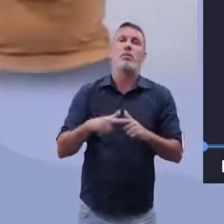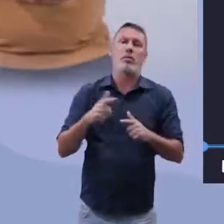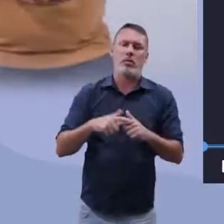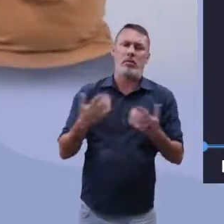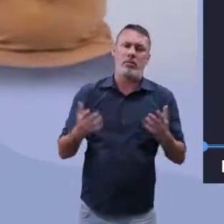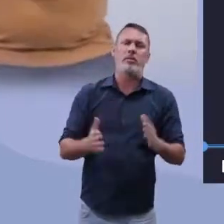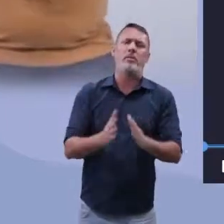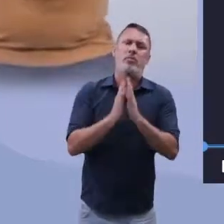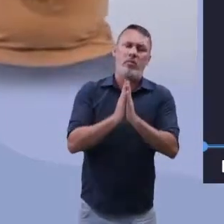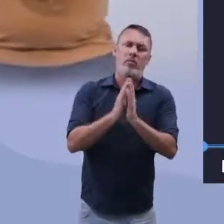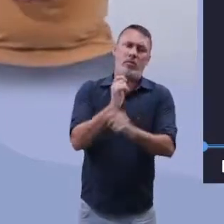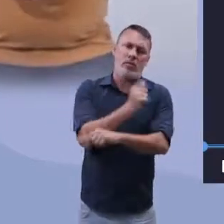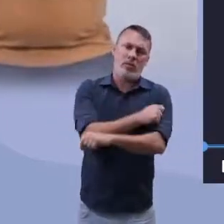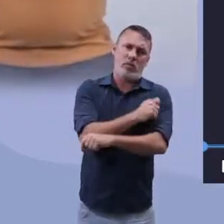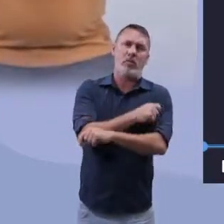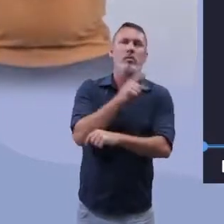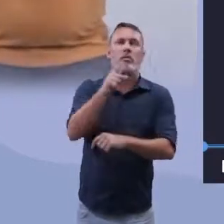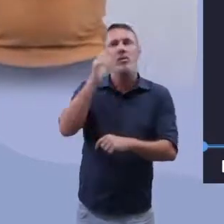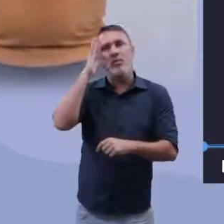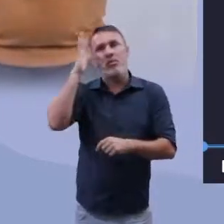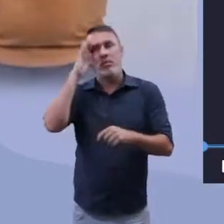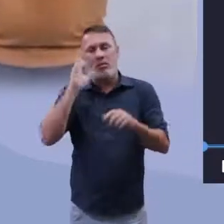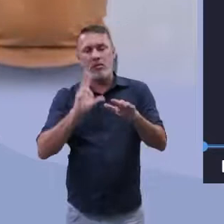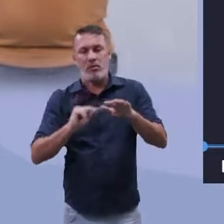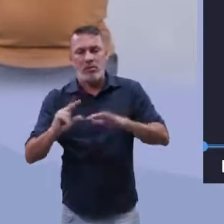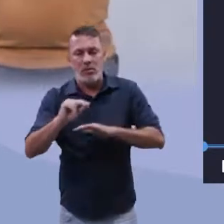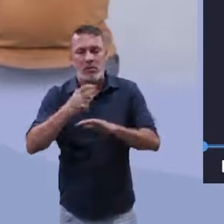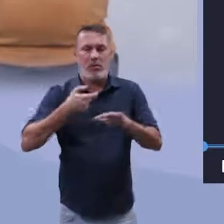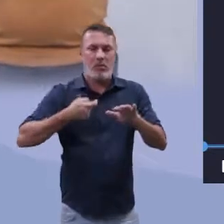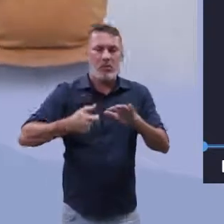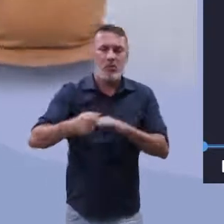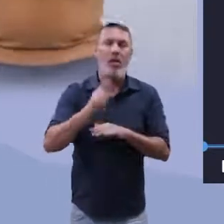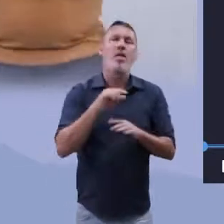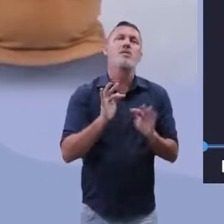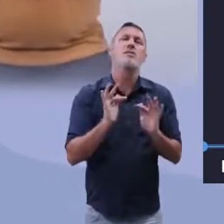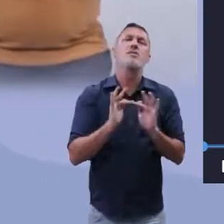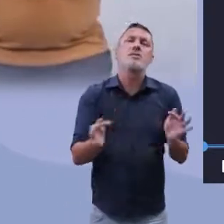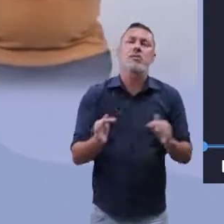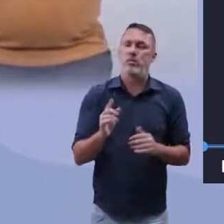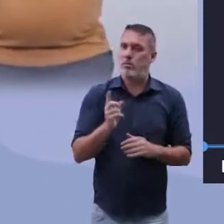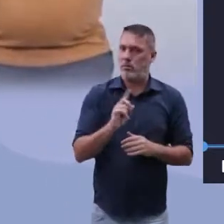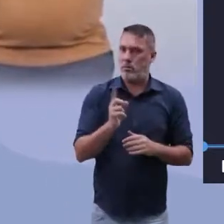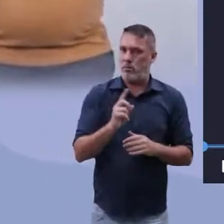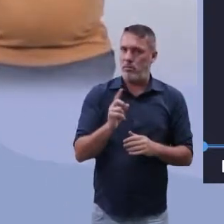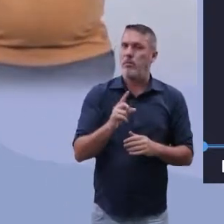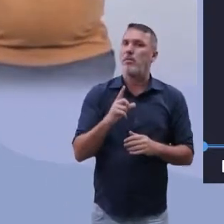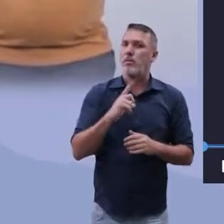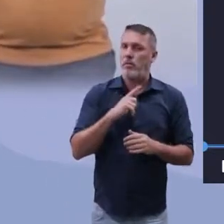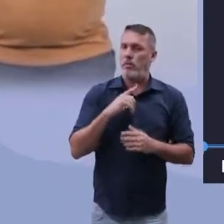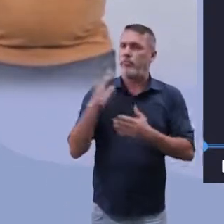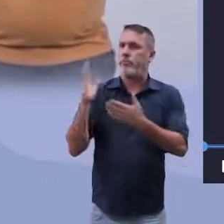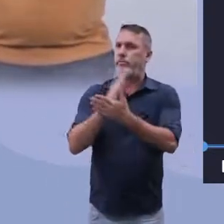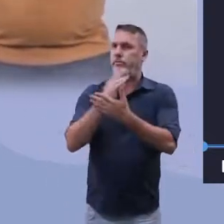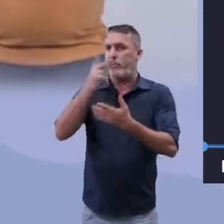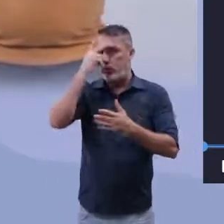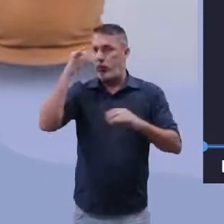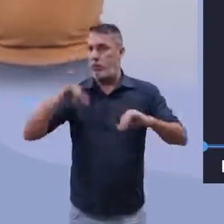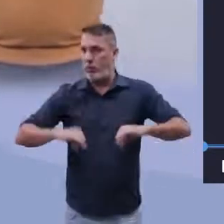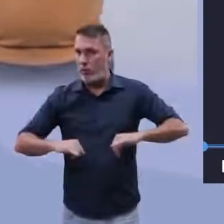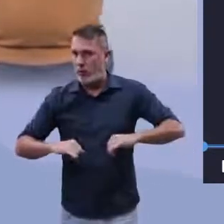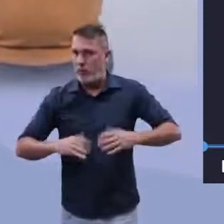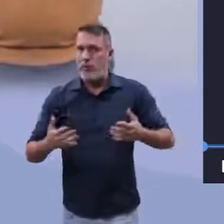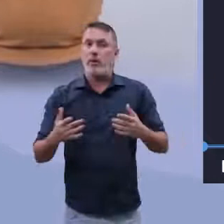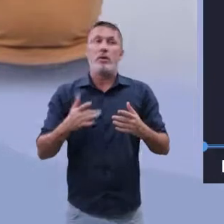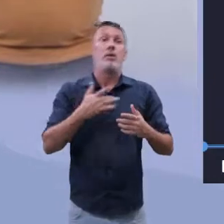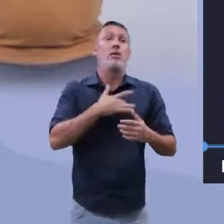um problema. Por favor, meu aluno, não traga a ideia de fake news como algo simples. Lembra que nós temos vidas em